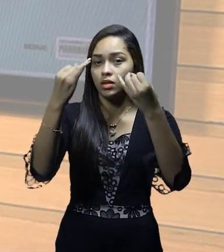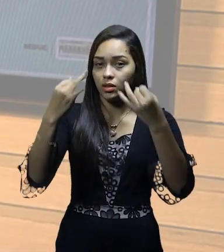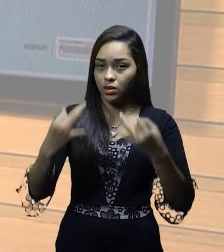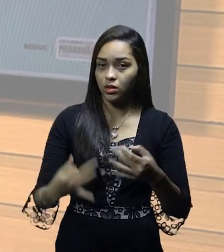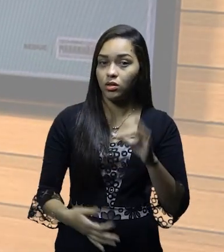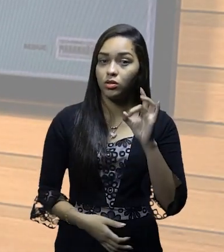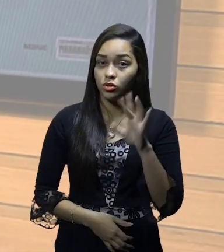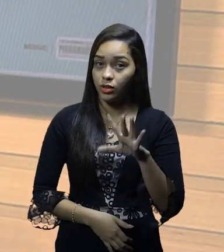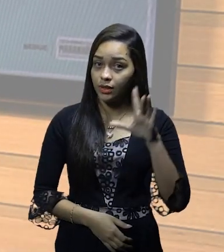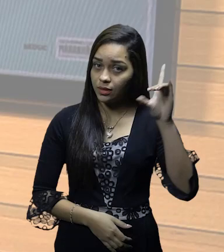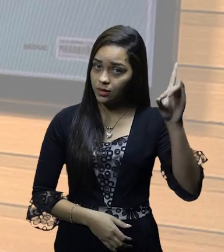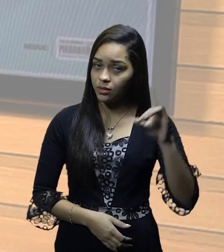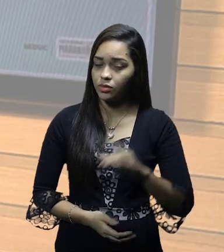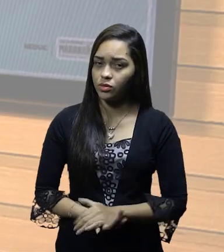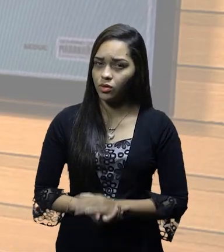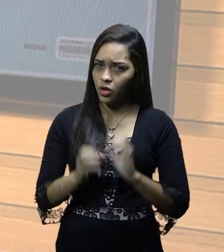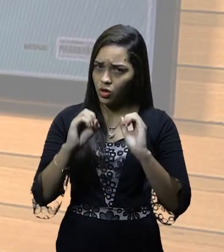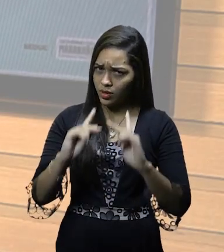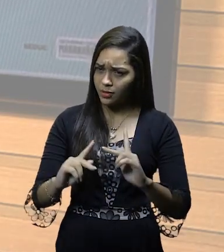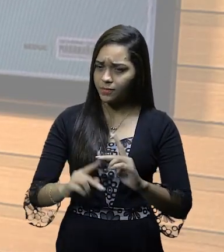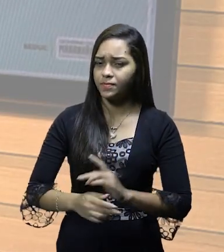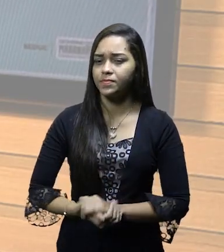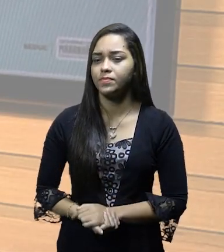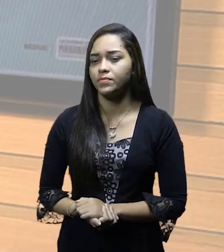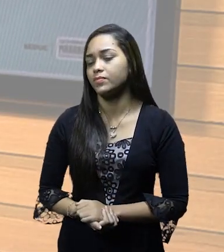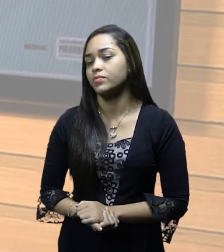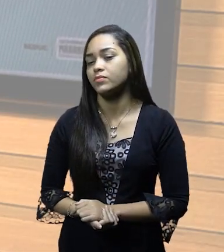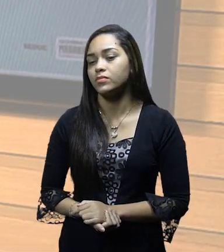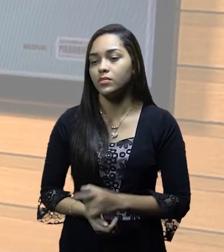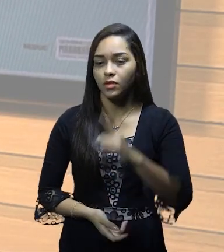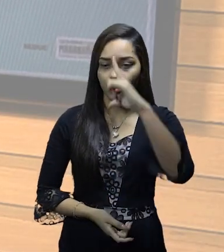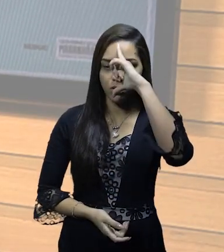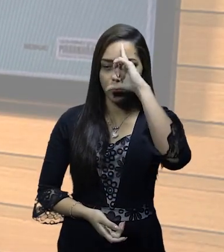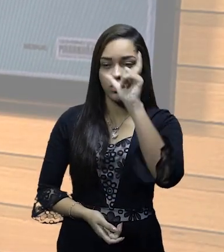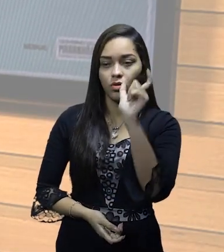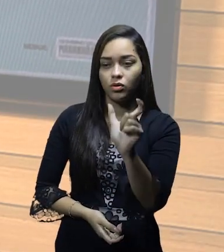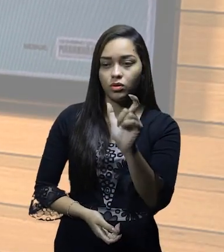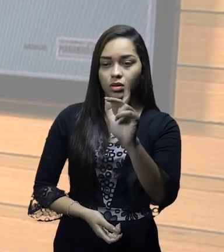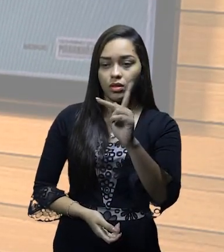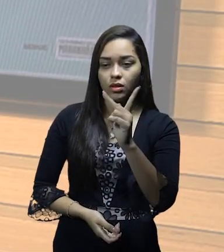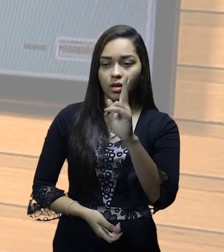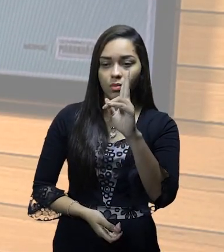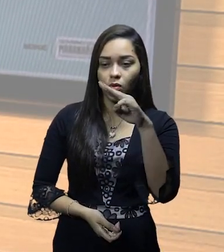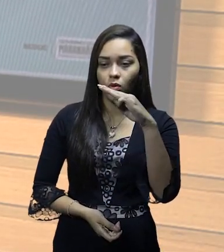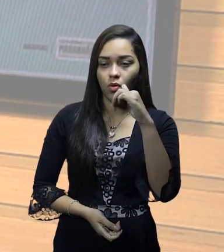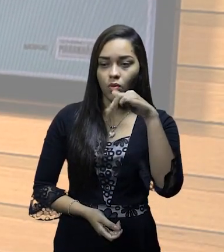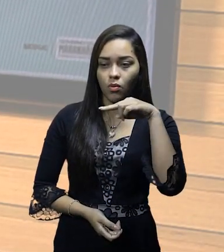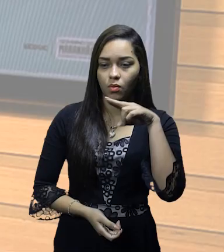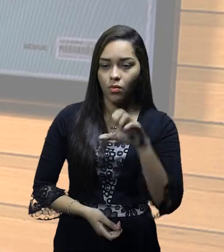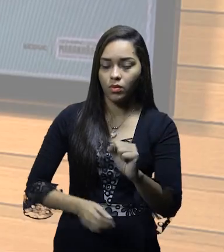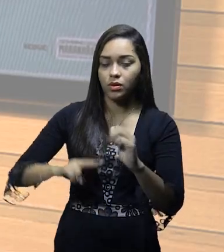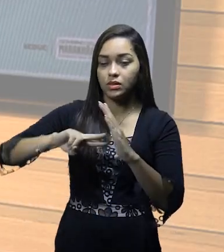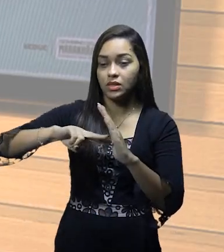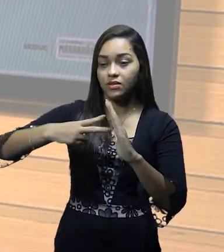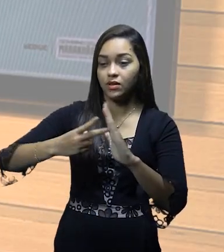teocêntrica. Em tudo, e tudo se explicava apenas em Deus,